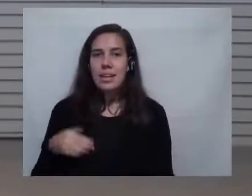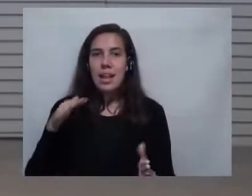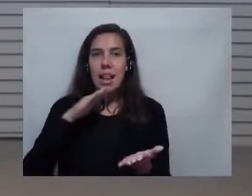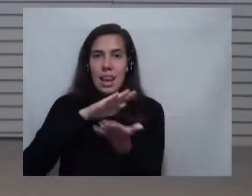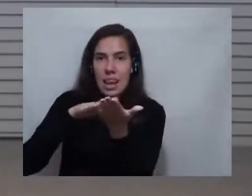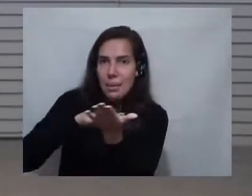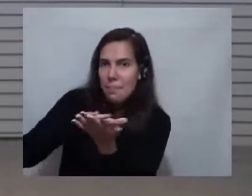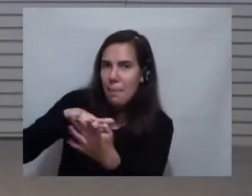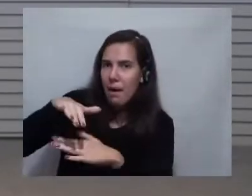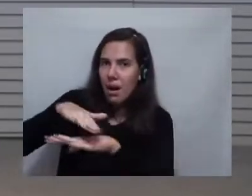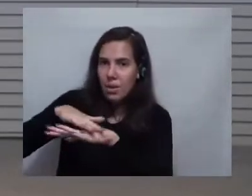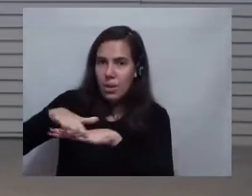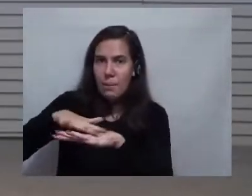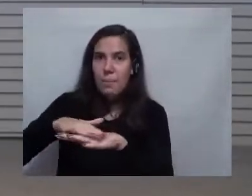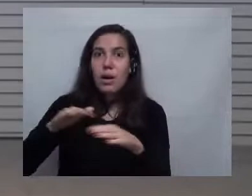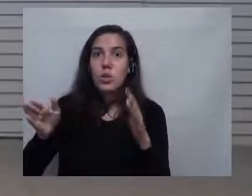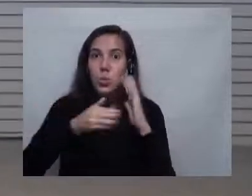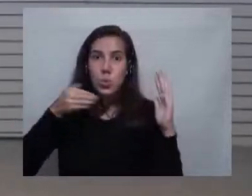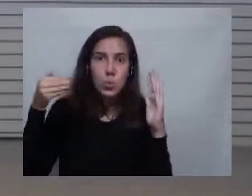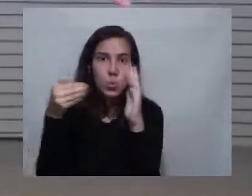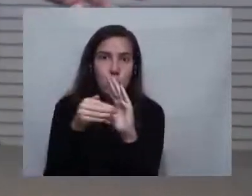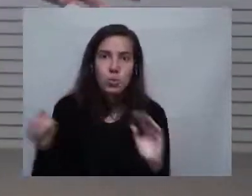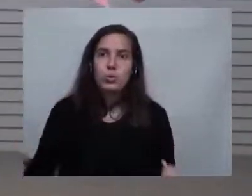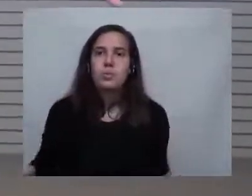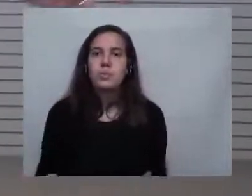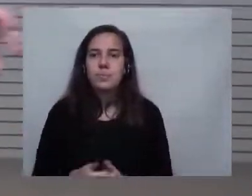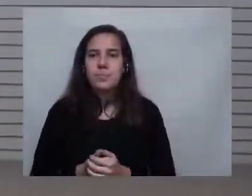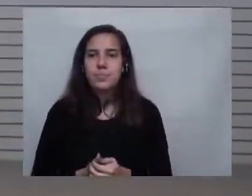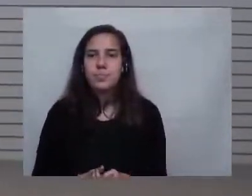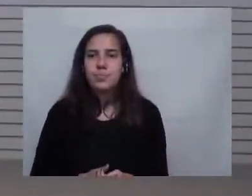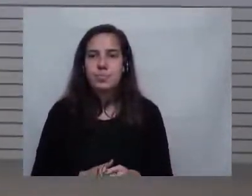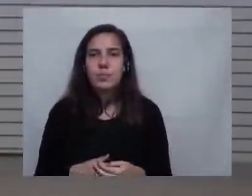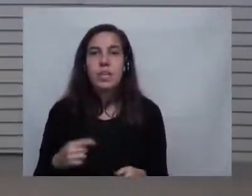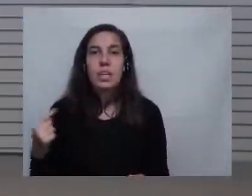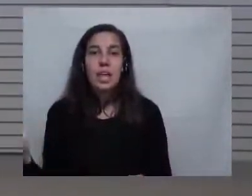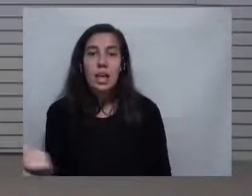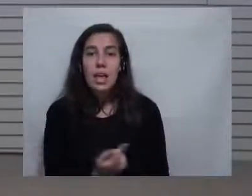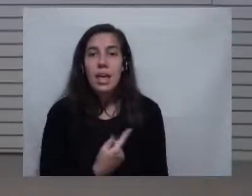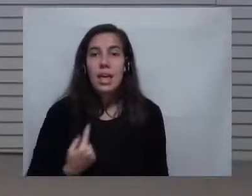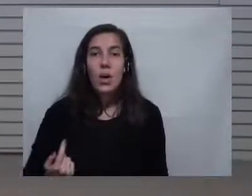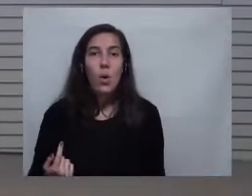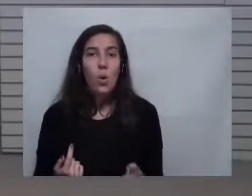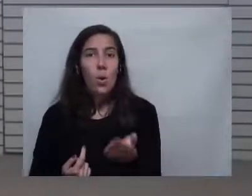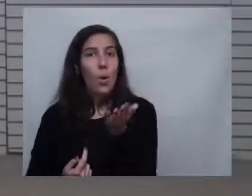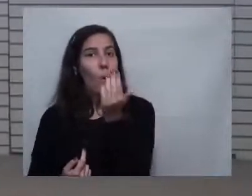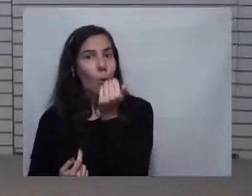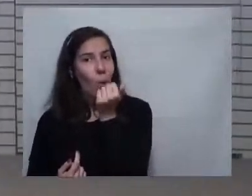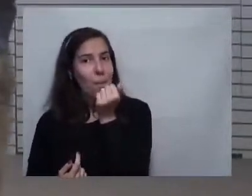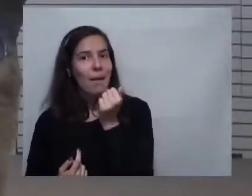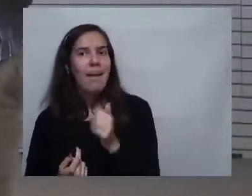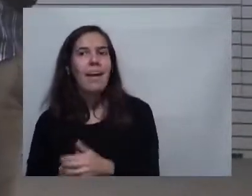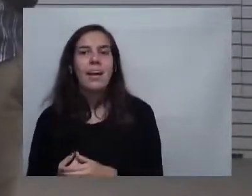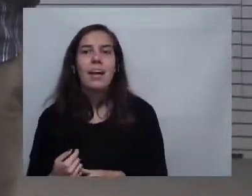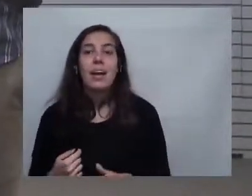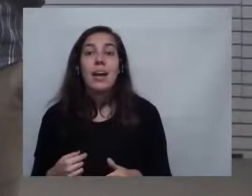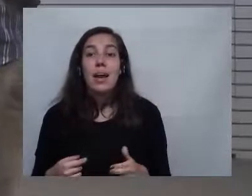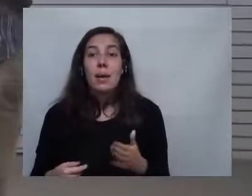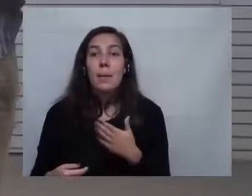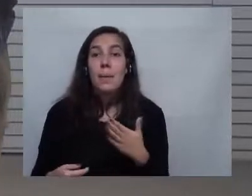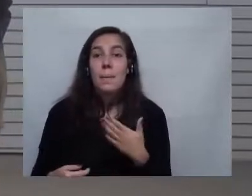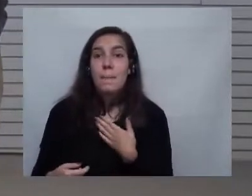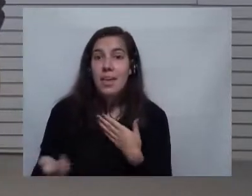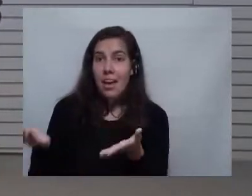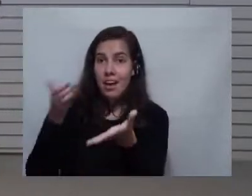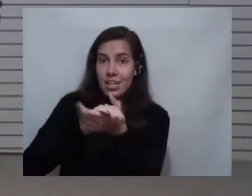bem beleza e E aí ela foi pegar banana tava com fome ela ia jogar nada você ficar vou para me dar uma aqui antes você